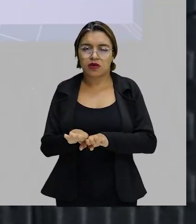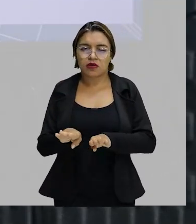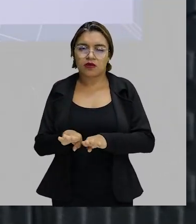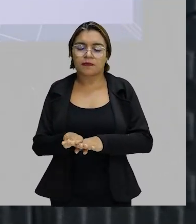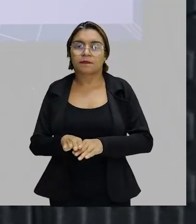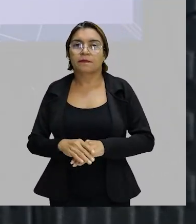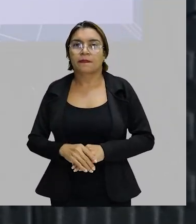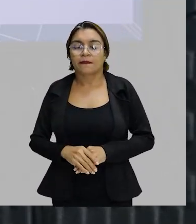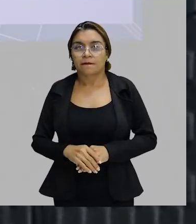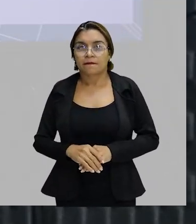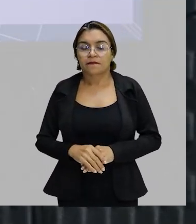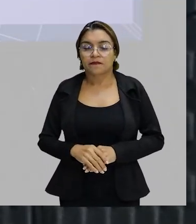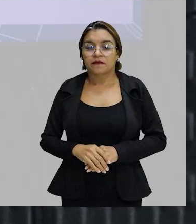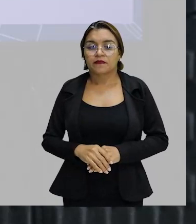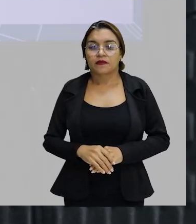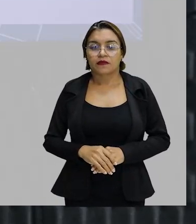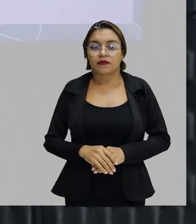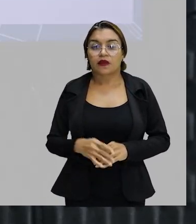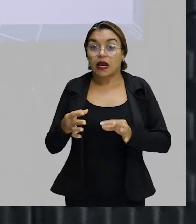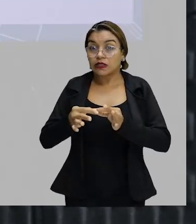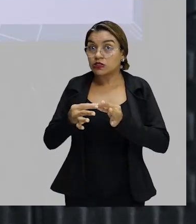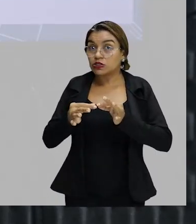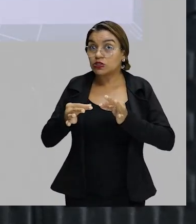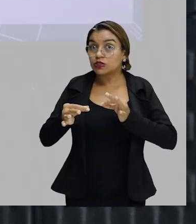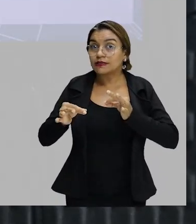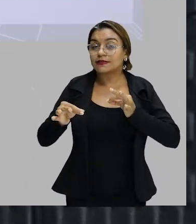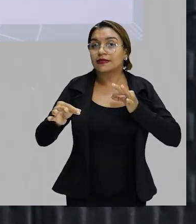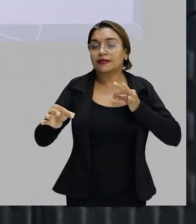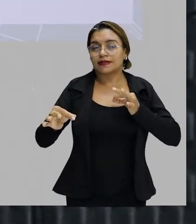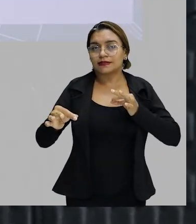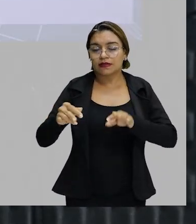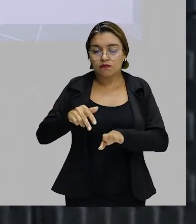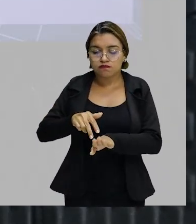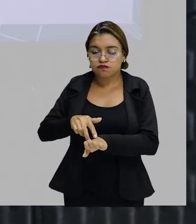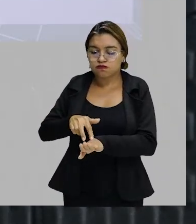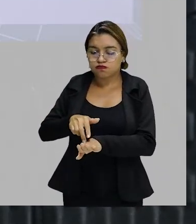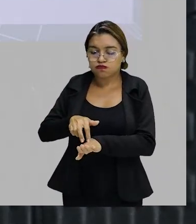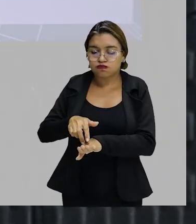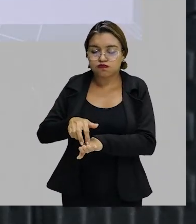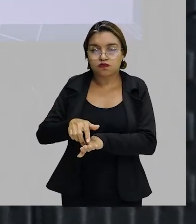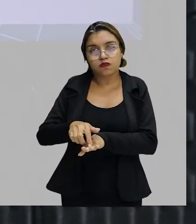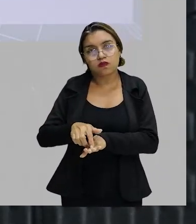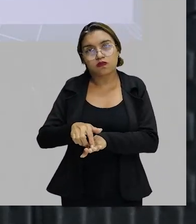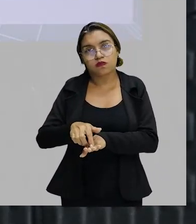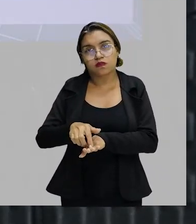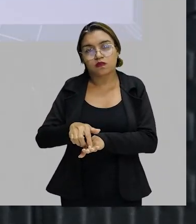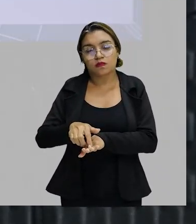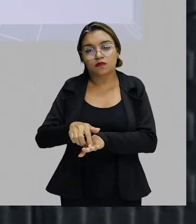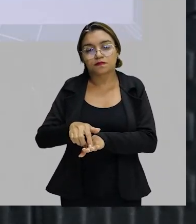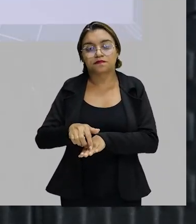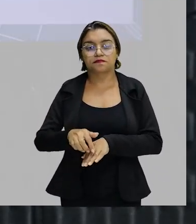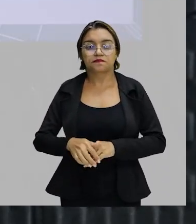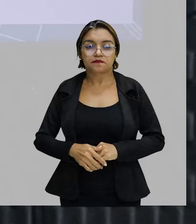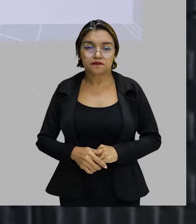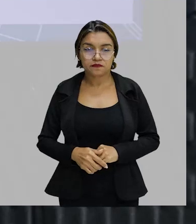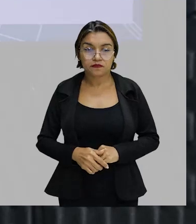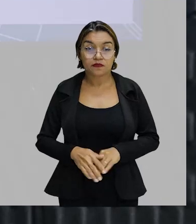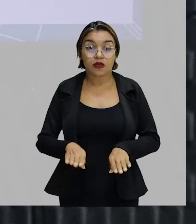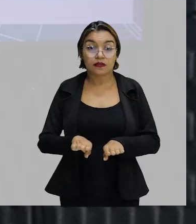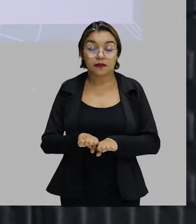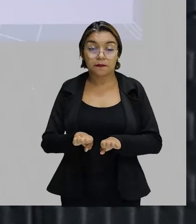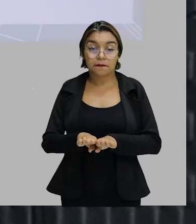falei da altura a distância também na qual ele saem desse trampolim ou dessa plataforma também é muito avaliada